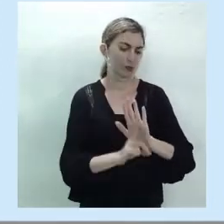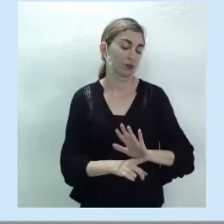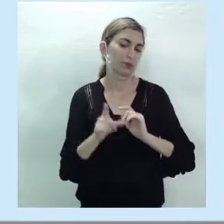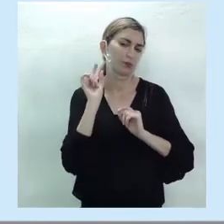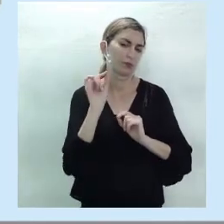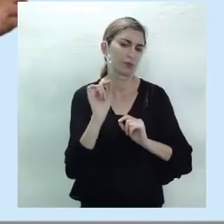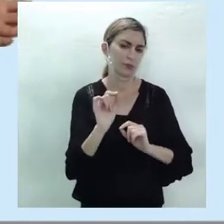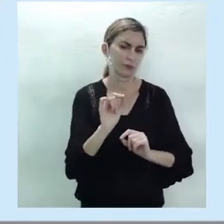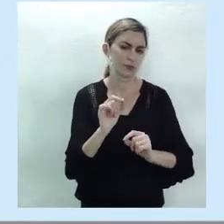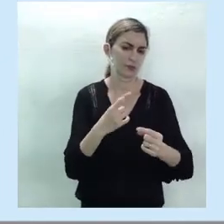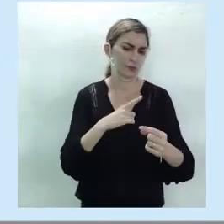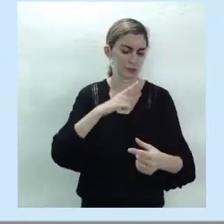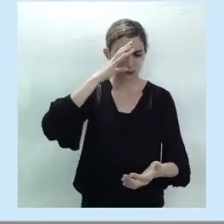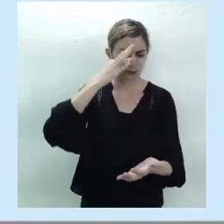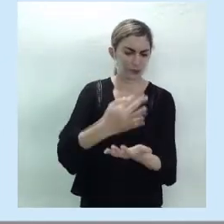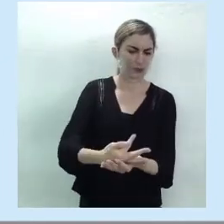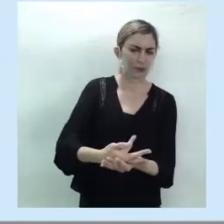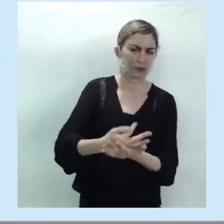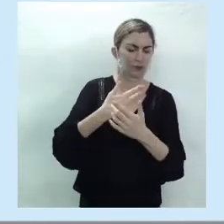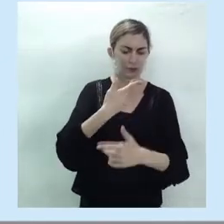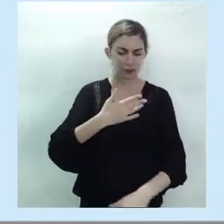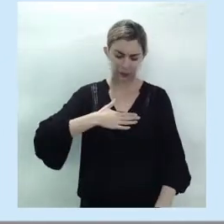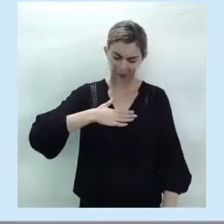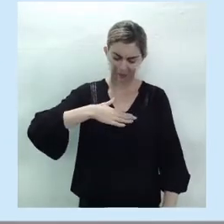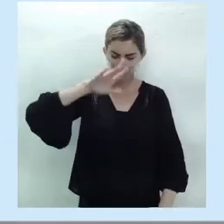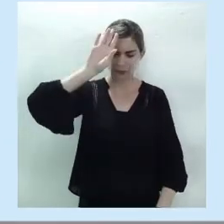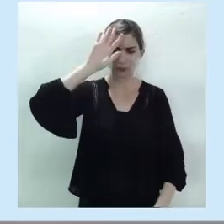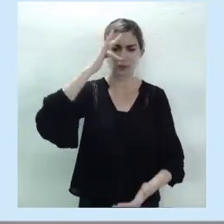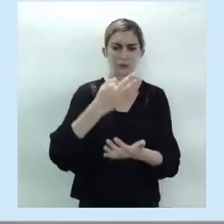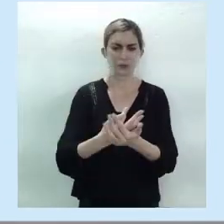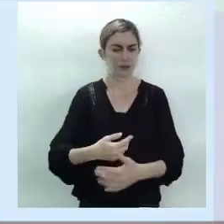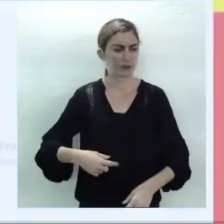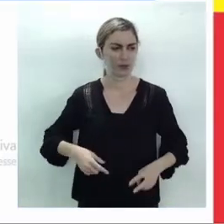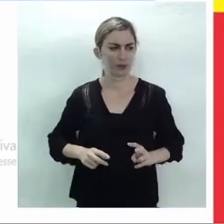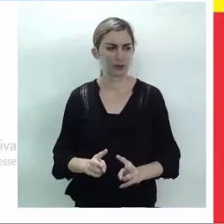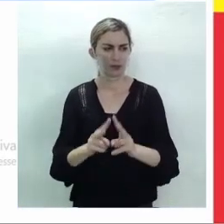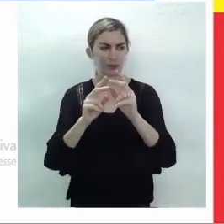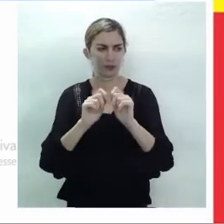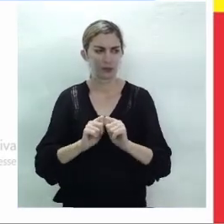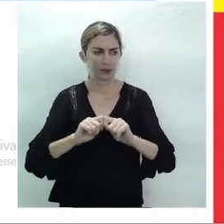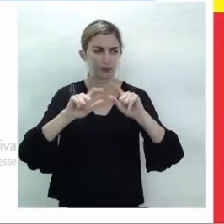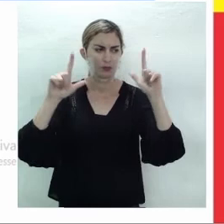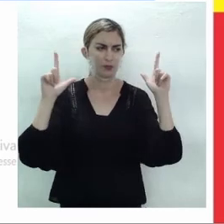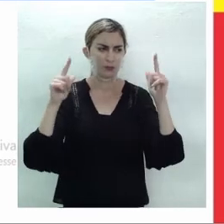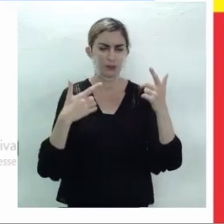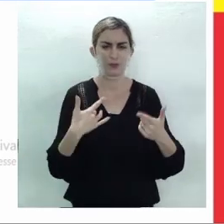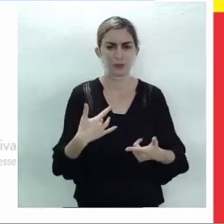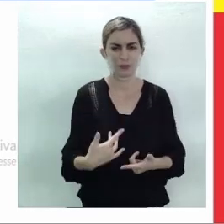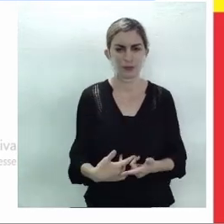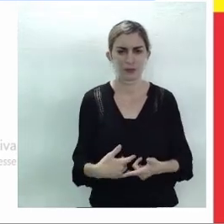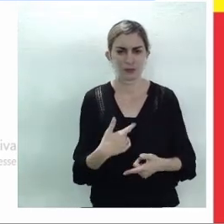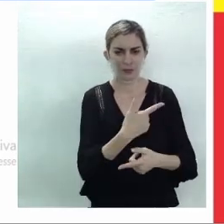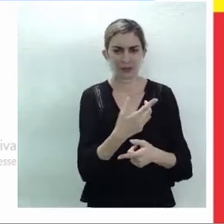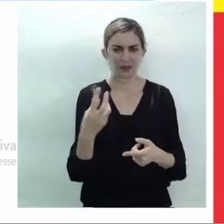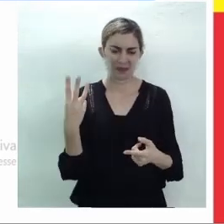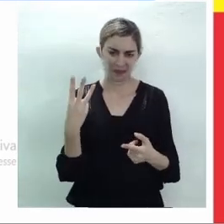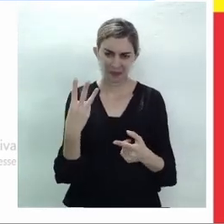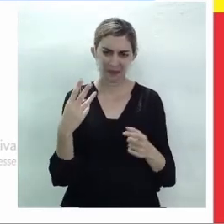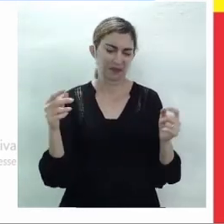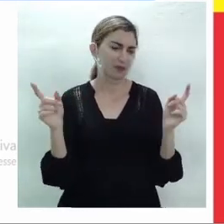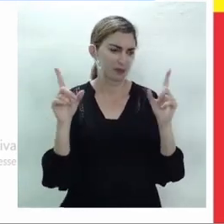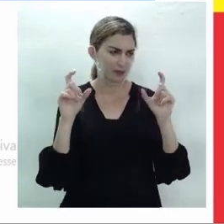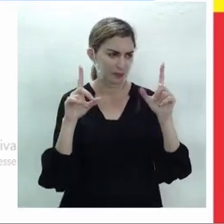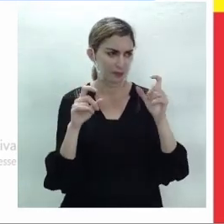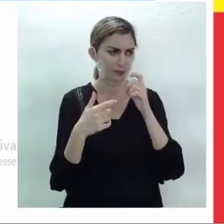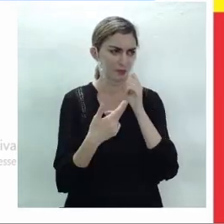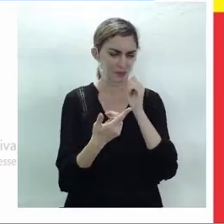direito a ter a nossa fé, a professar a nossa fé. Vamos adiante. Olhem aí, infelizmente, 3